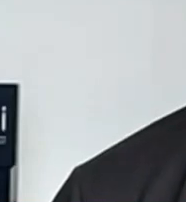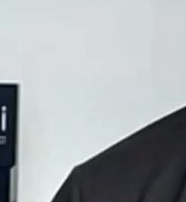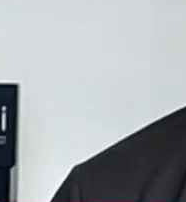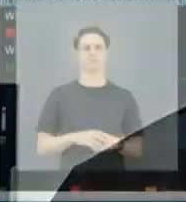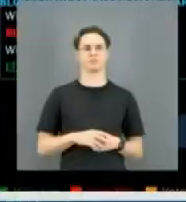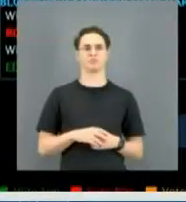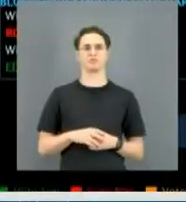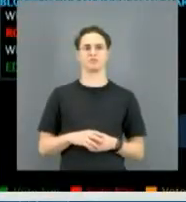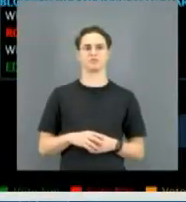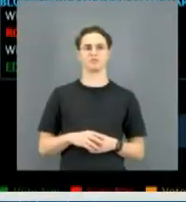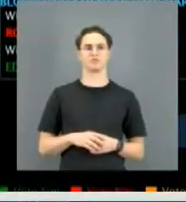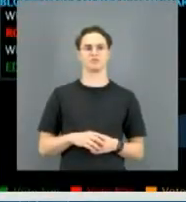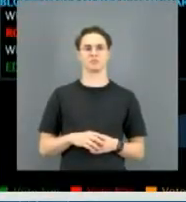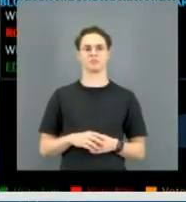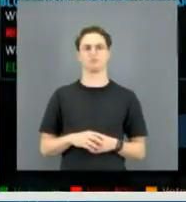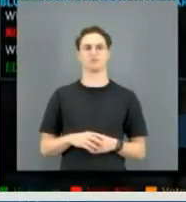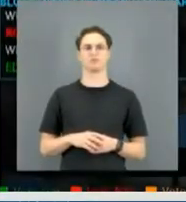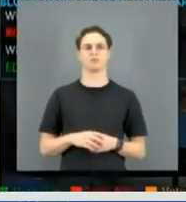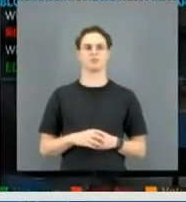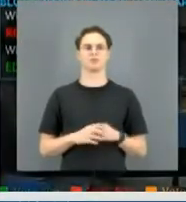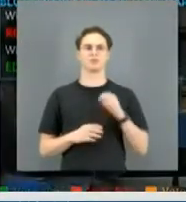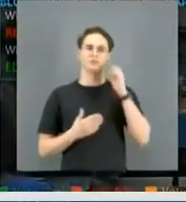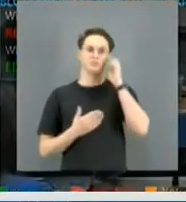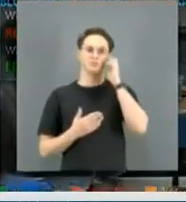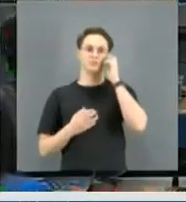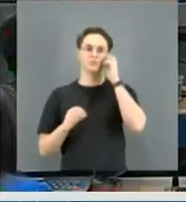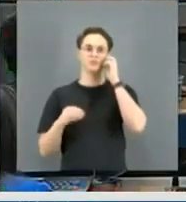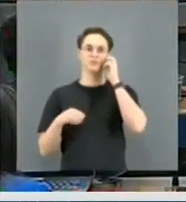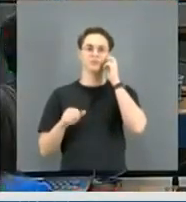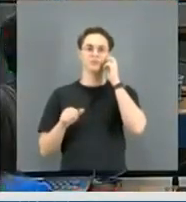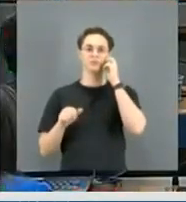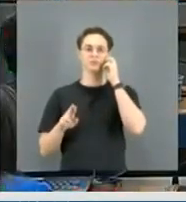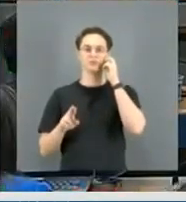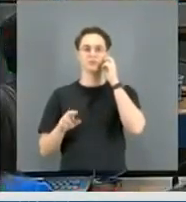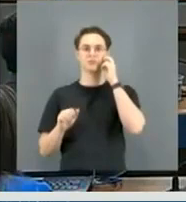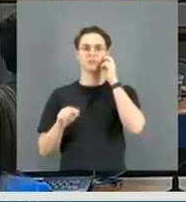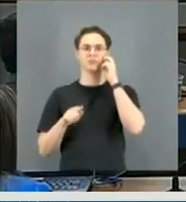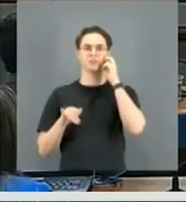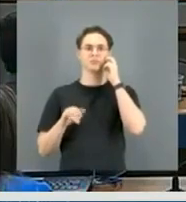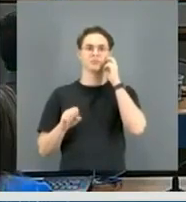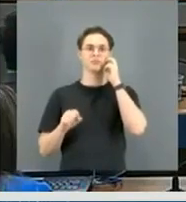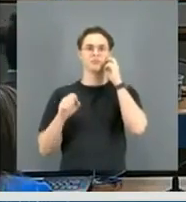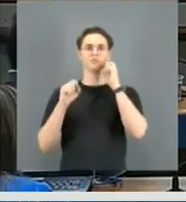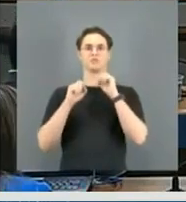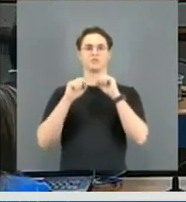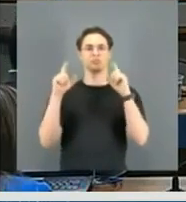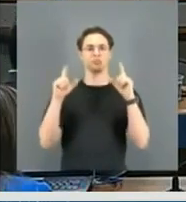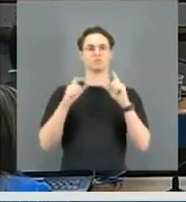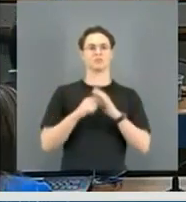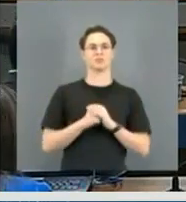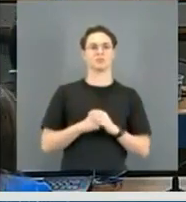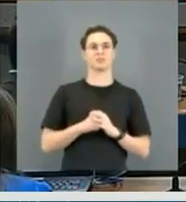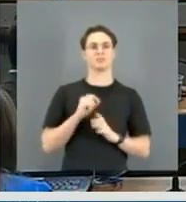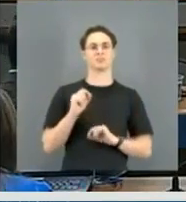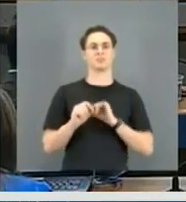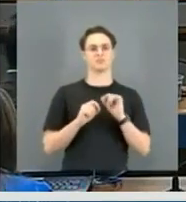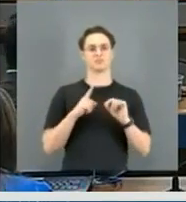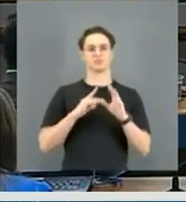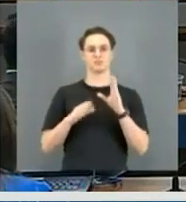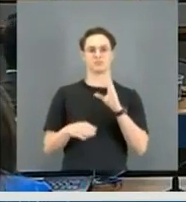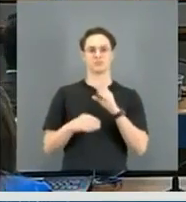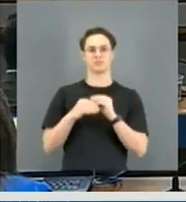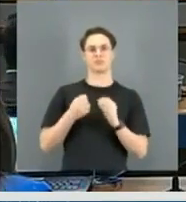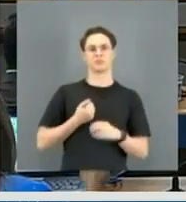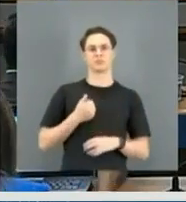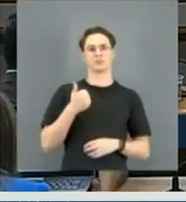positivo. Lembrando que o arcabouço fiscal ele existe para dar diretrizes também para as despesas do governo, né?